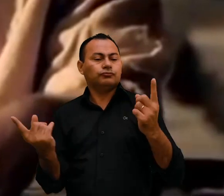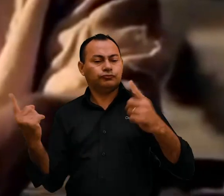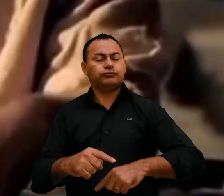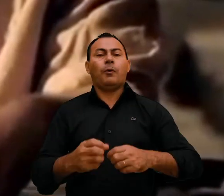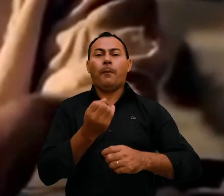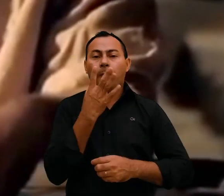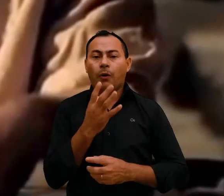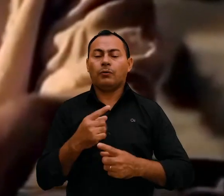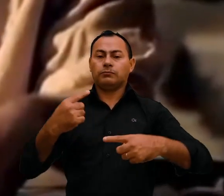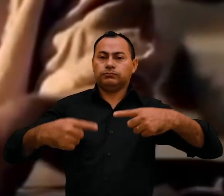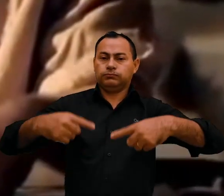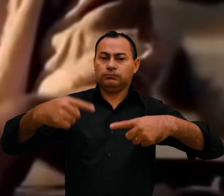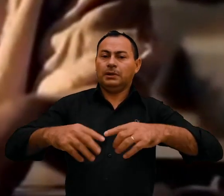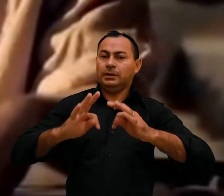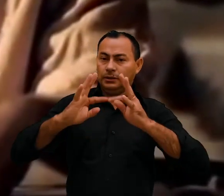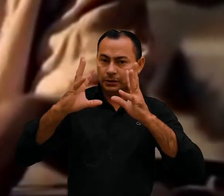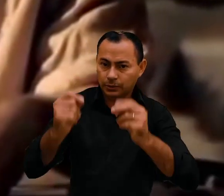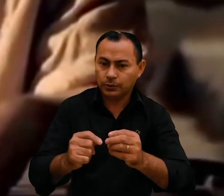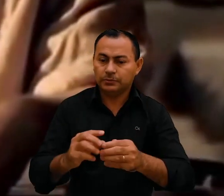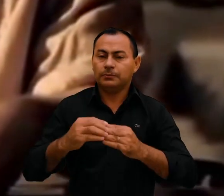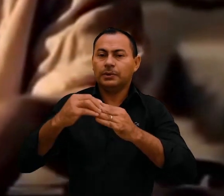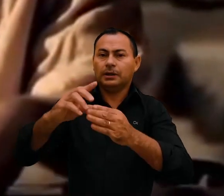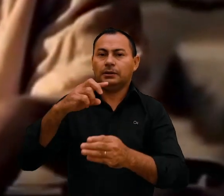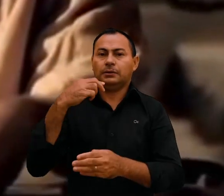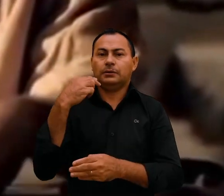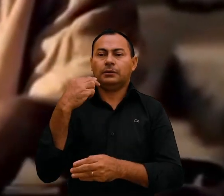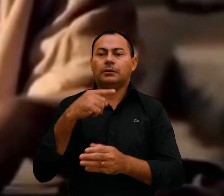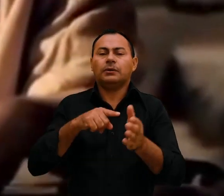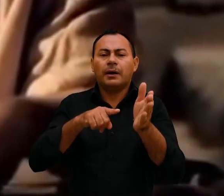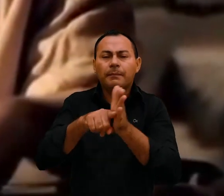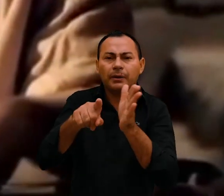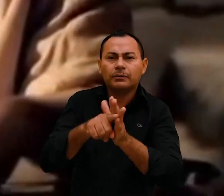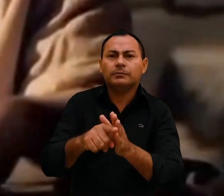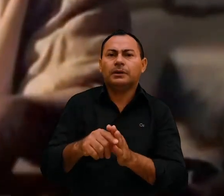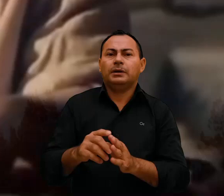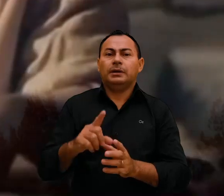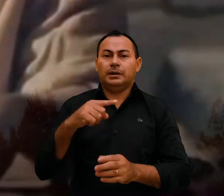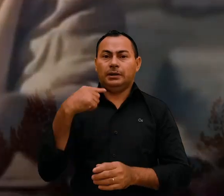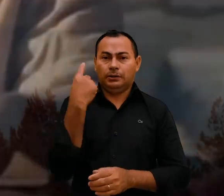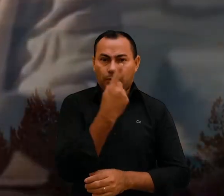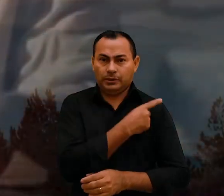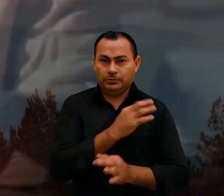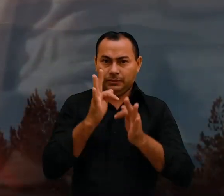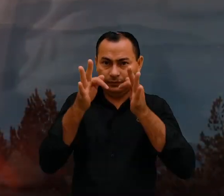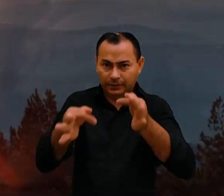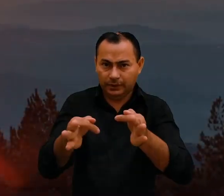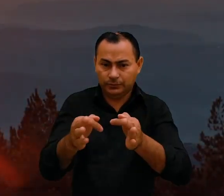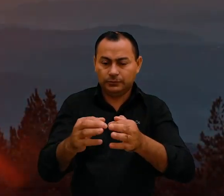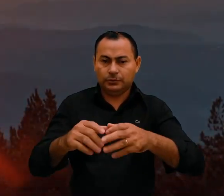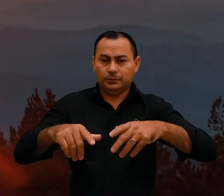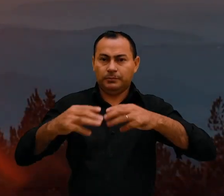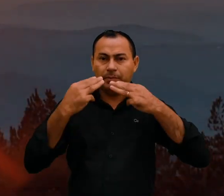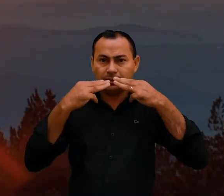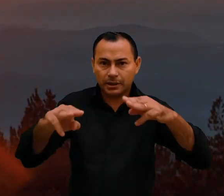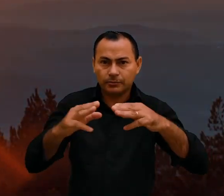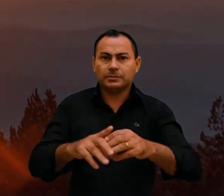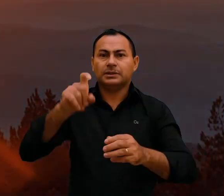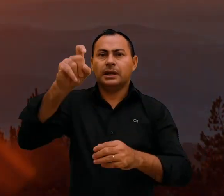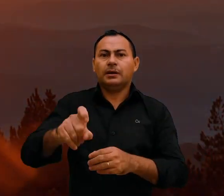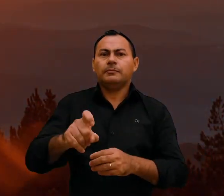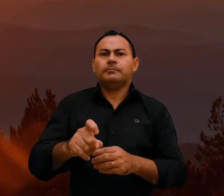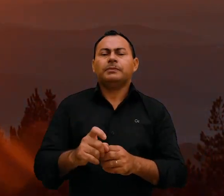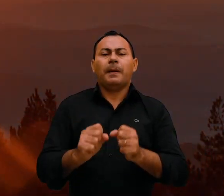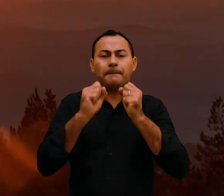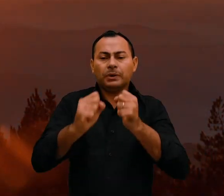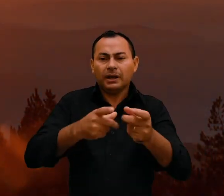e combater o Bom Combate é tudo isso nos leva a uma pergunta enorme no final do nosso Ministério